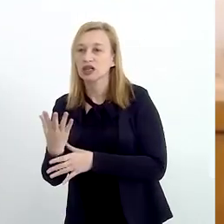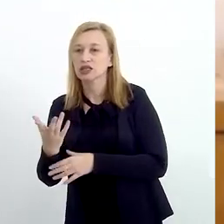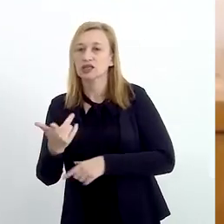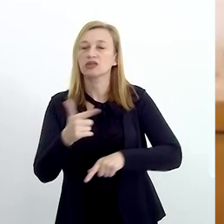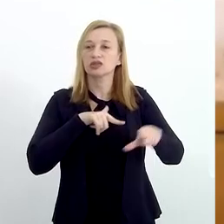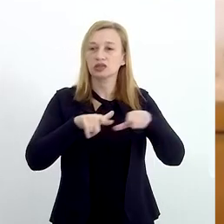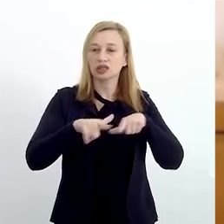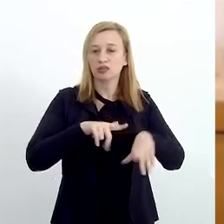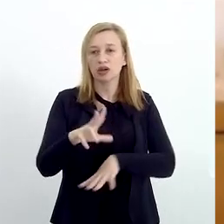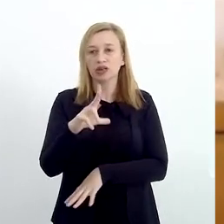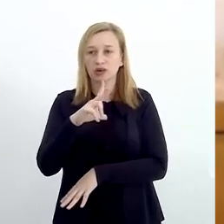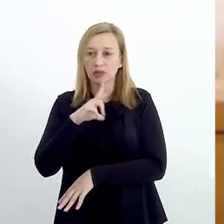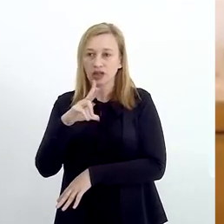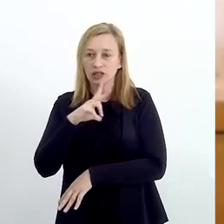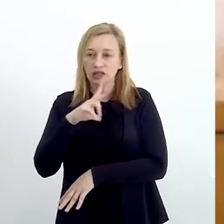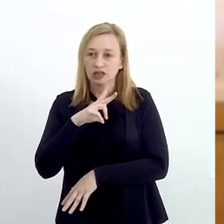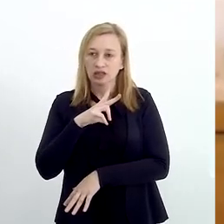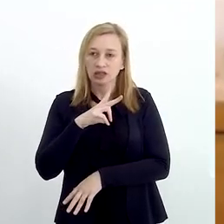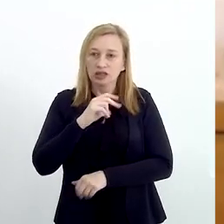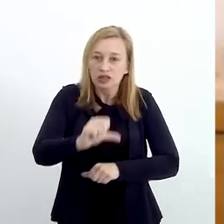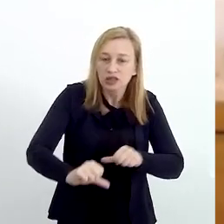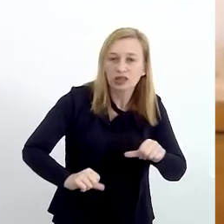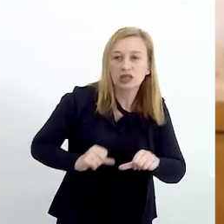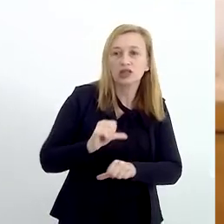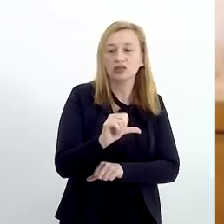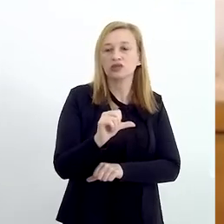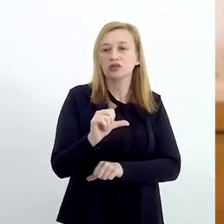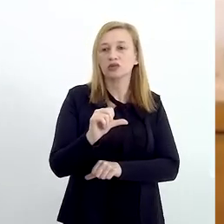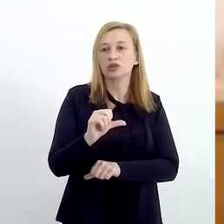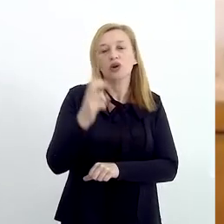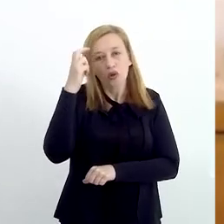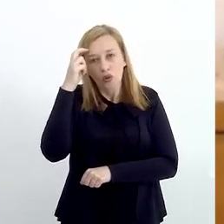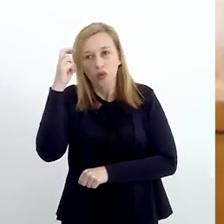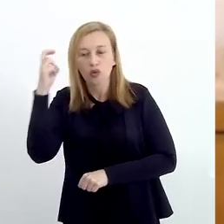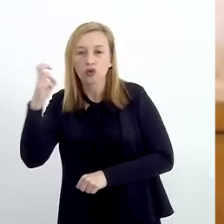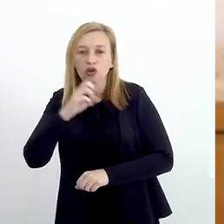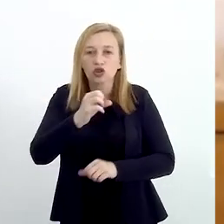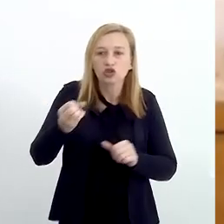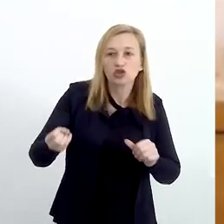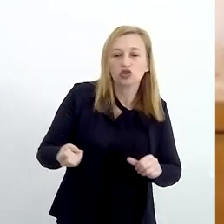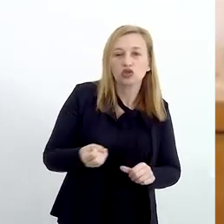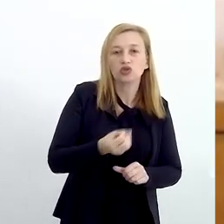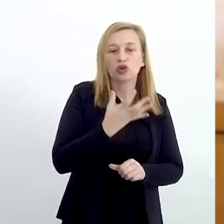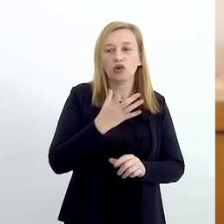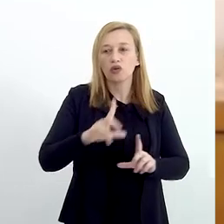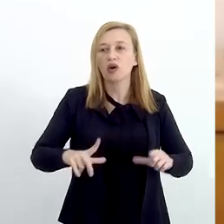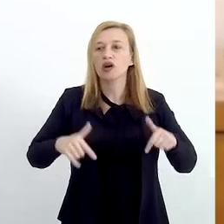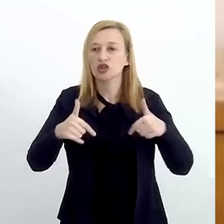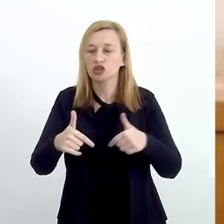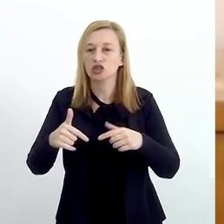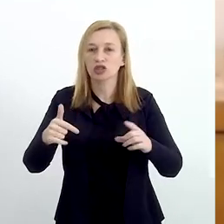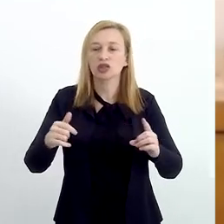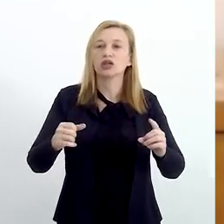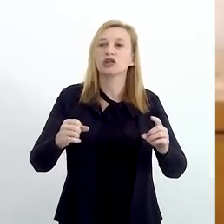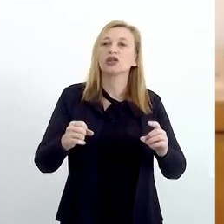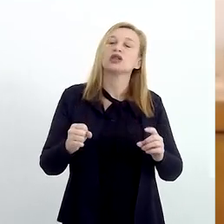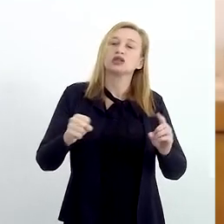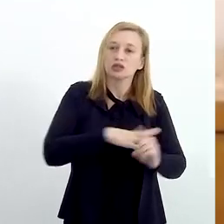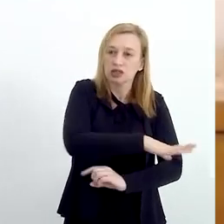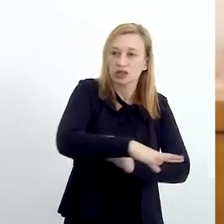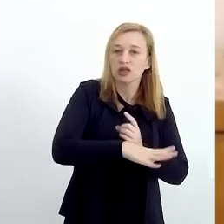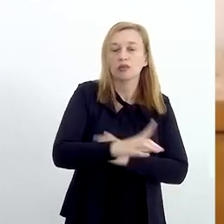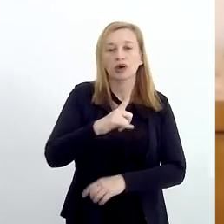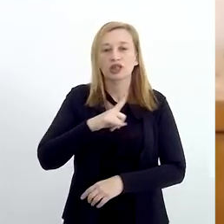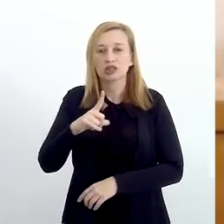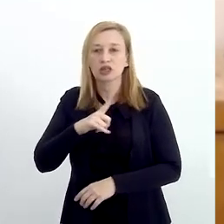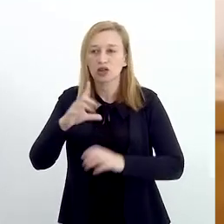como na geração de empregos e particularmente nessa transformação Cultural de novos hábitos para a